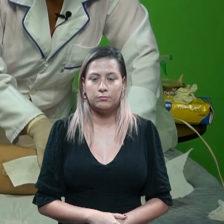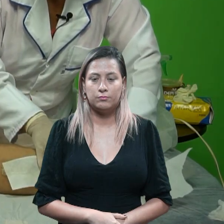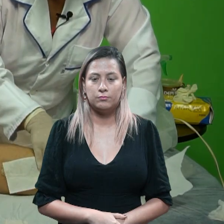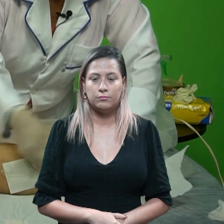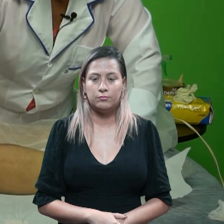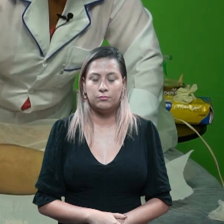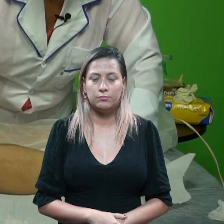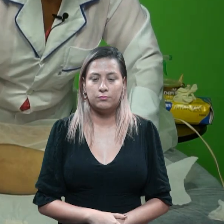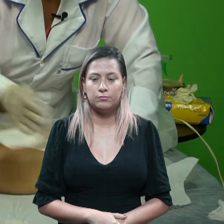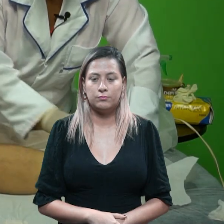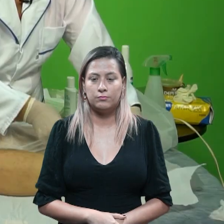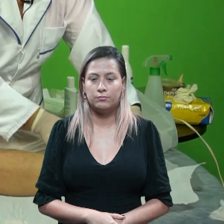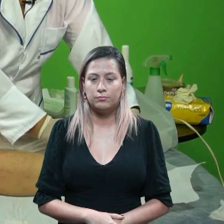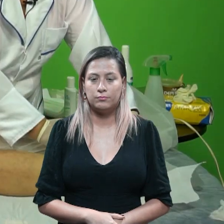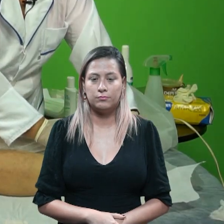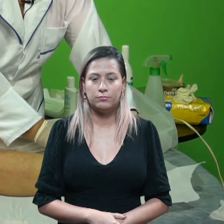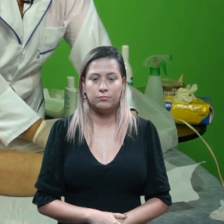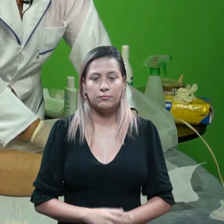descartado, ok?